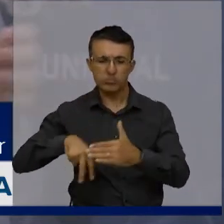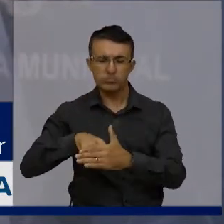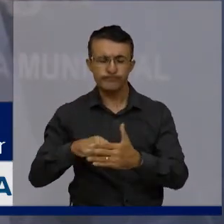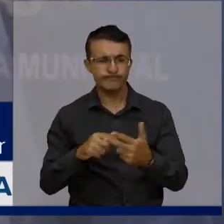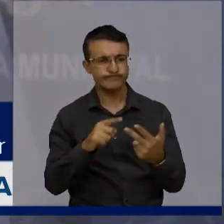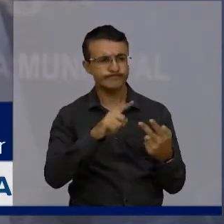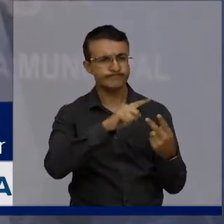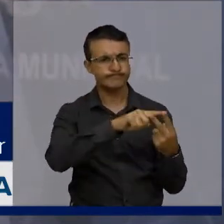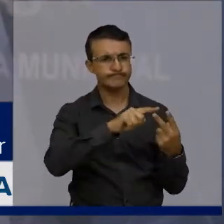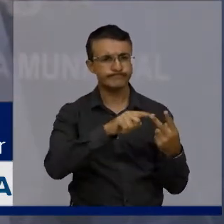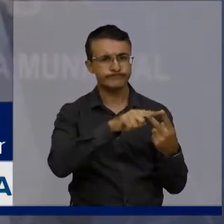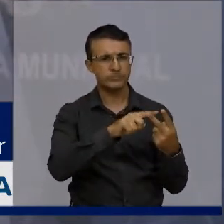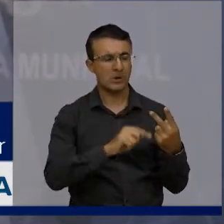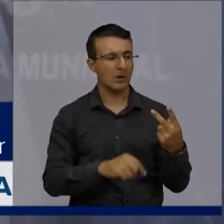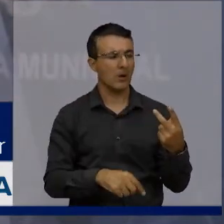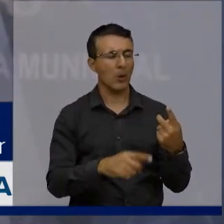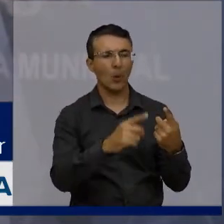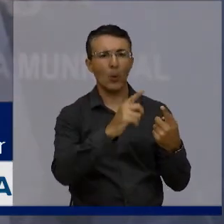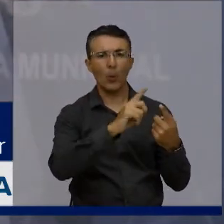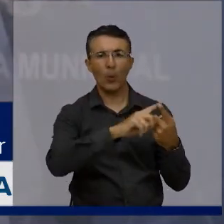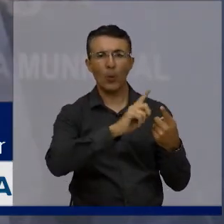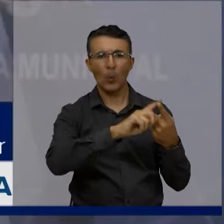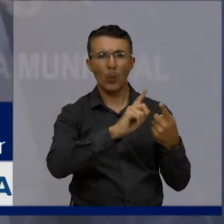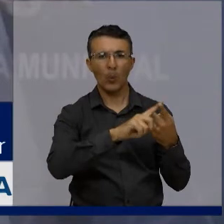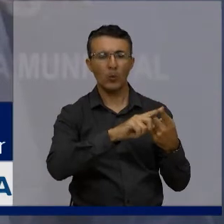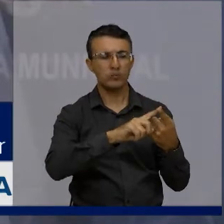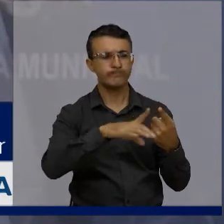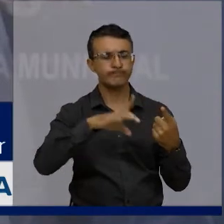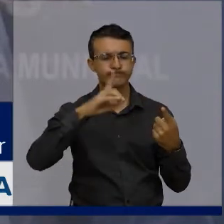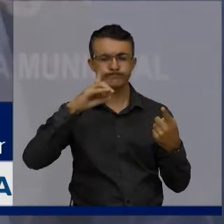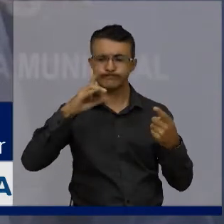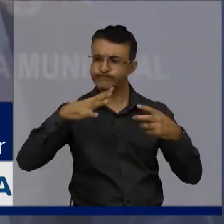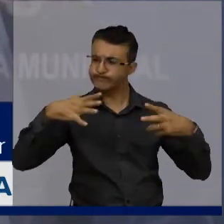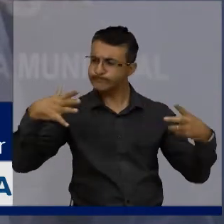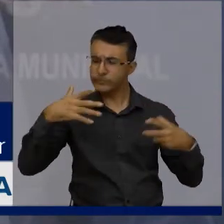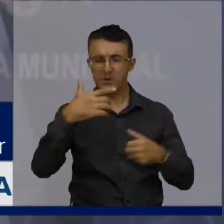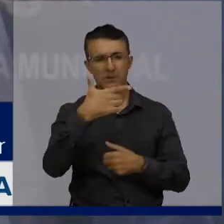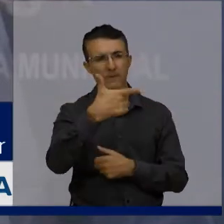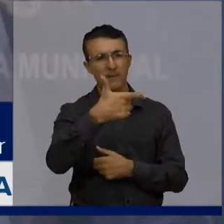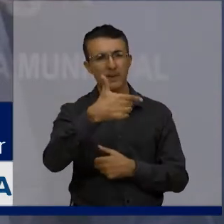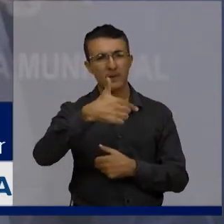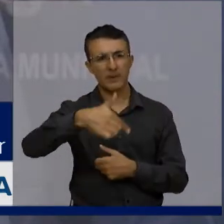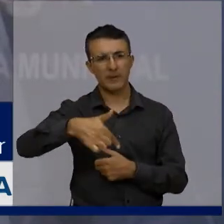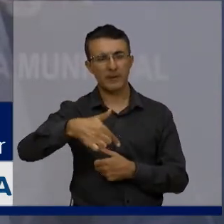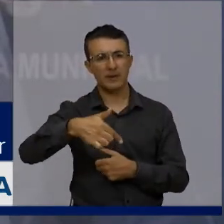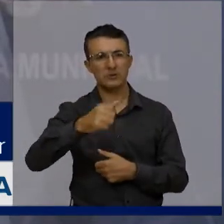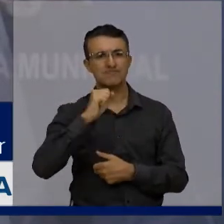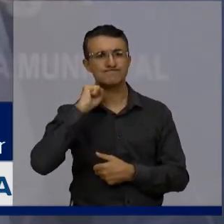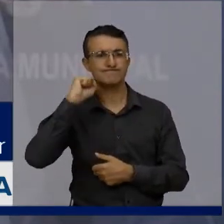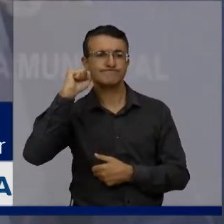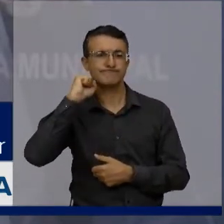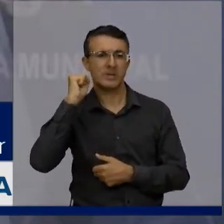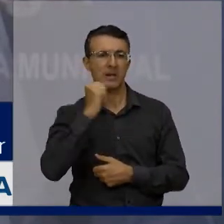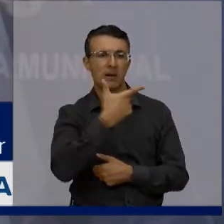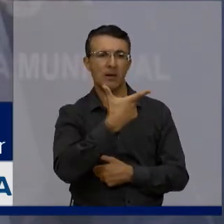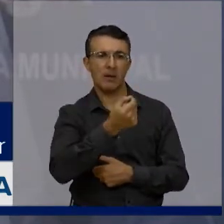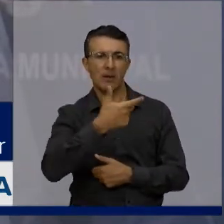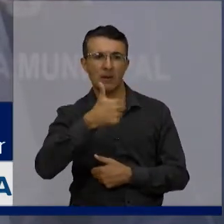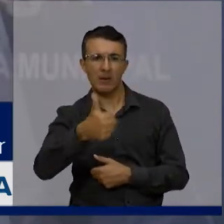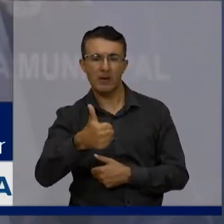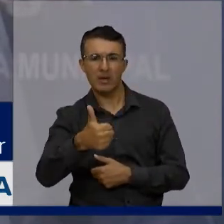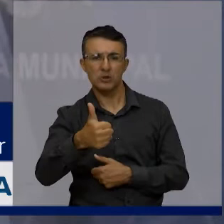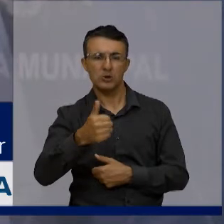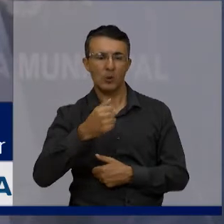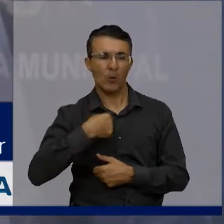dos assuntos é o grande dia, né? Hoje, dia 27 de abril de 2021, será uma data lembrada